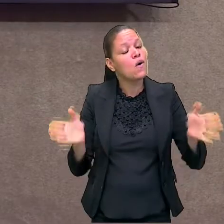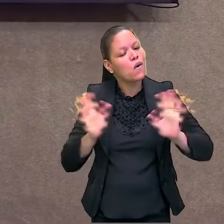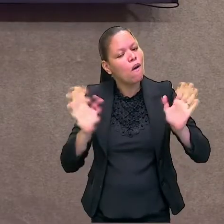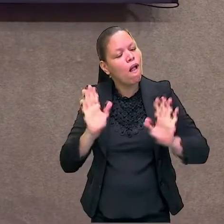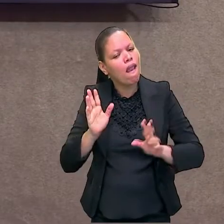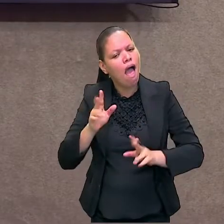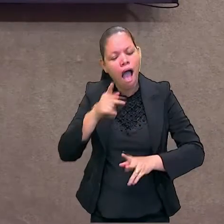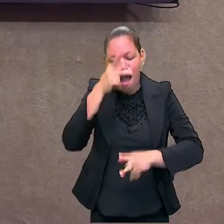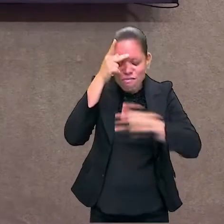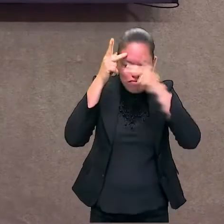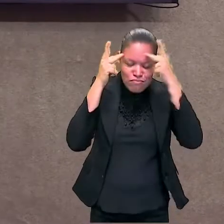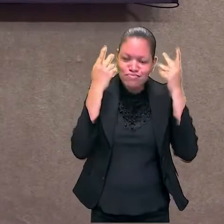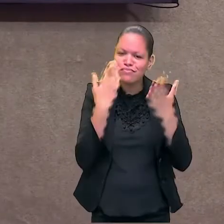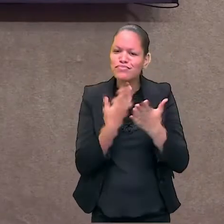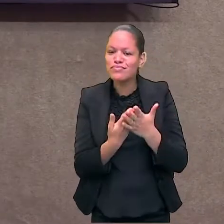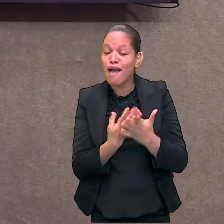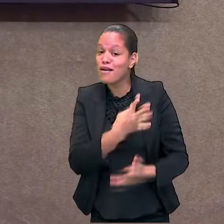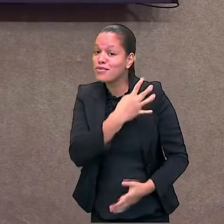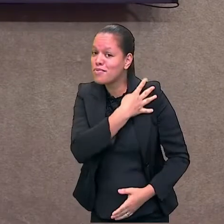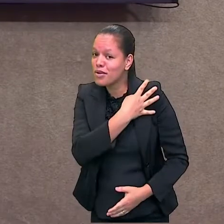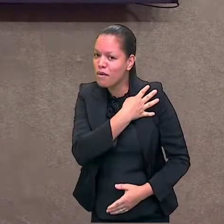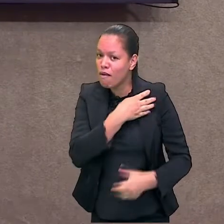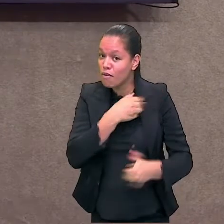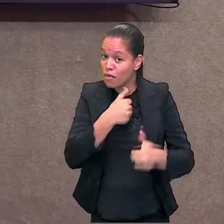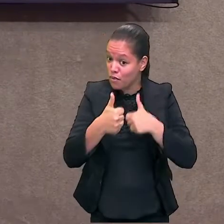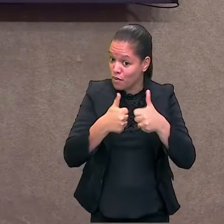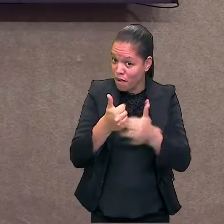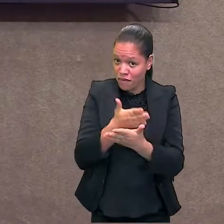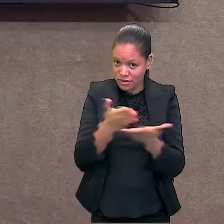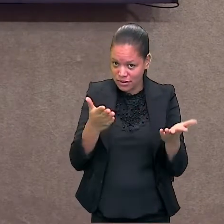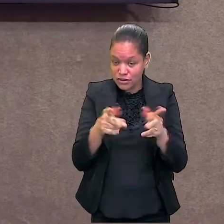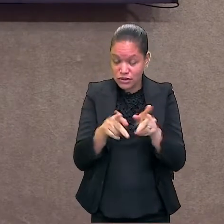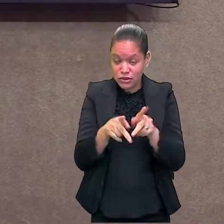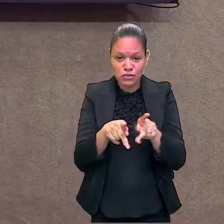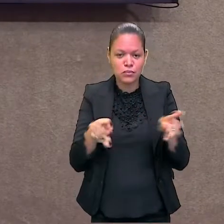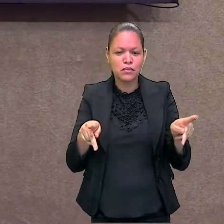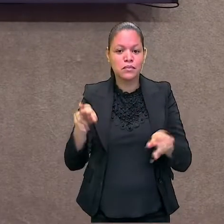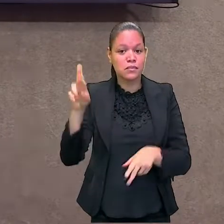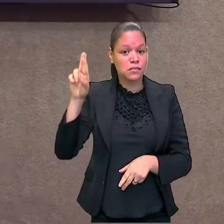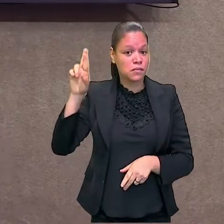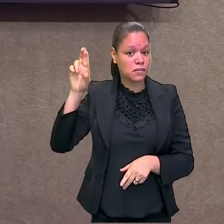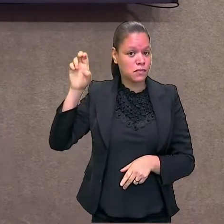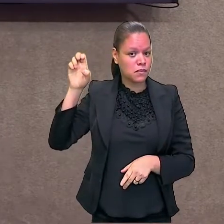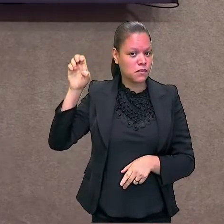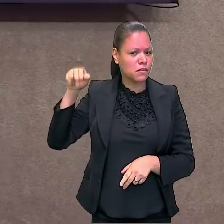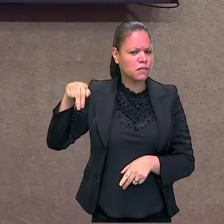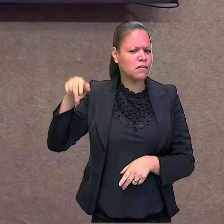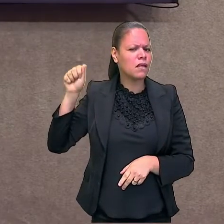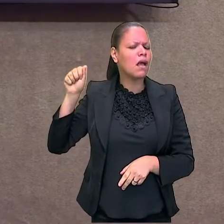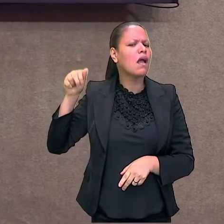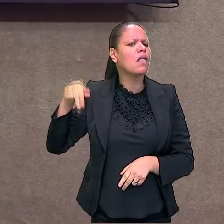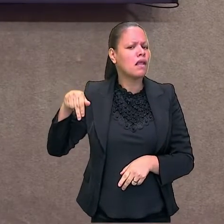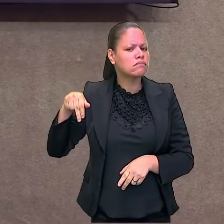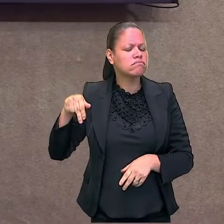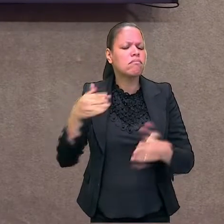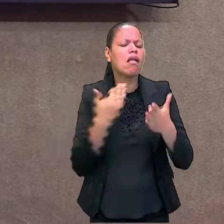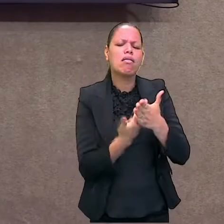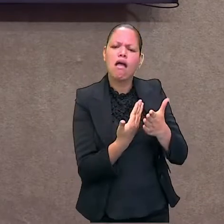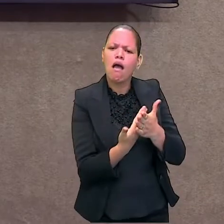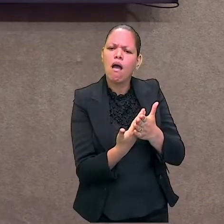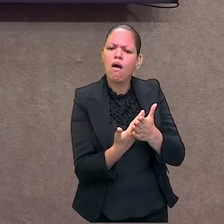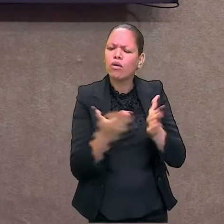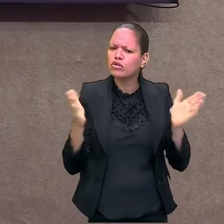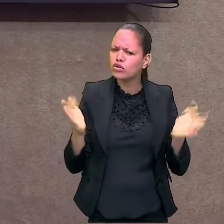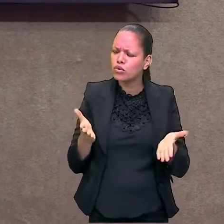Olá, estudantes do quarto ano, tudo bem com vocês? Eu sou o professor Renan e na aula de hoje do componente curricular de Geografia,